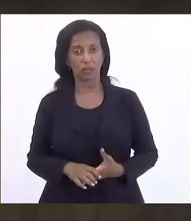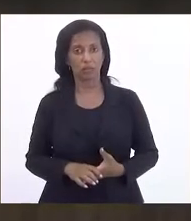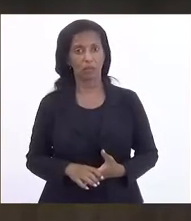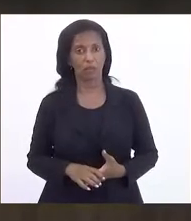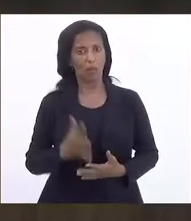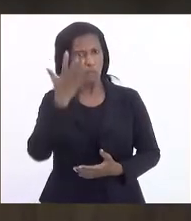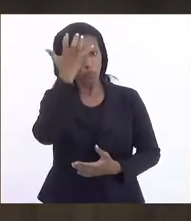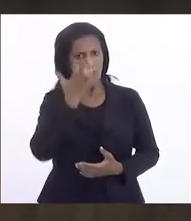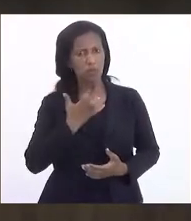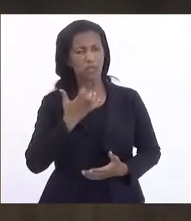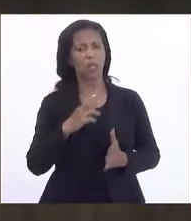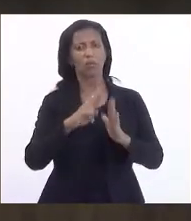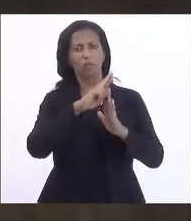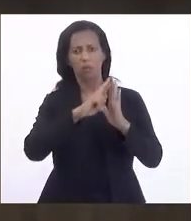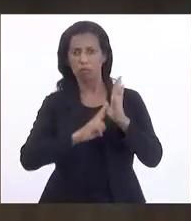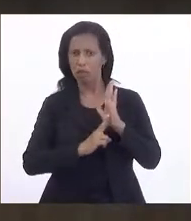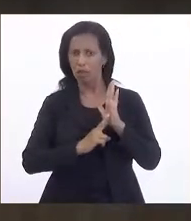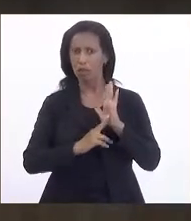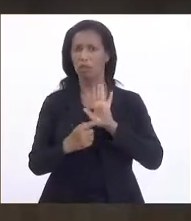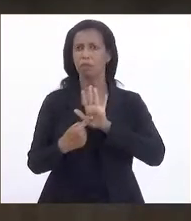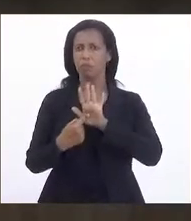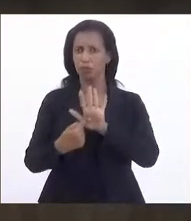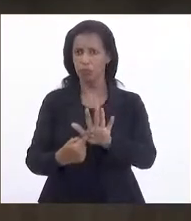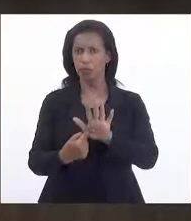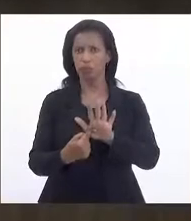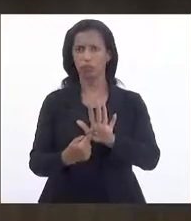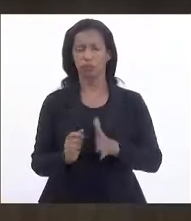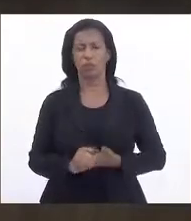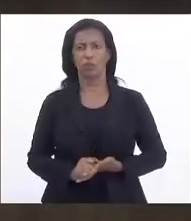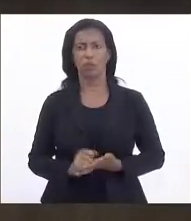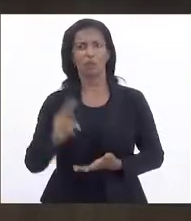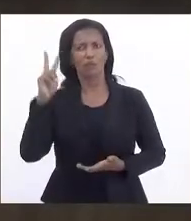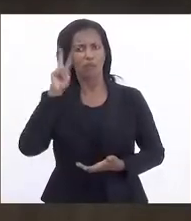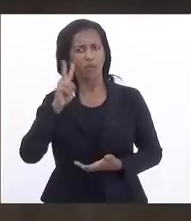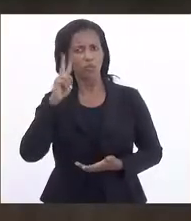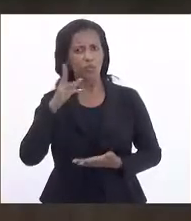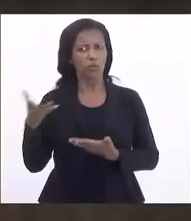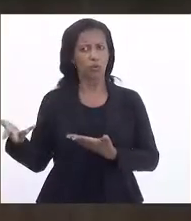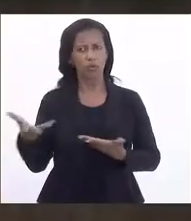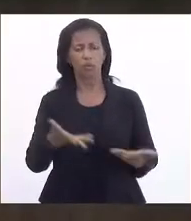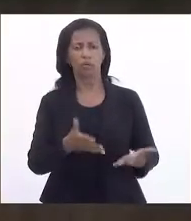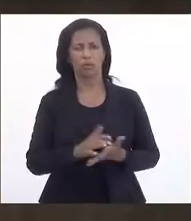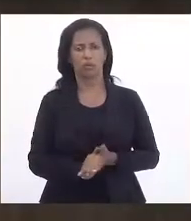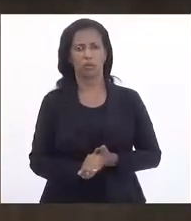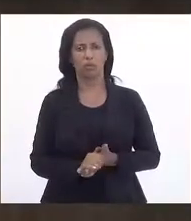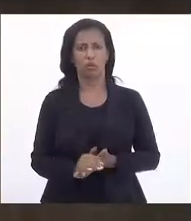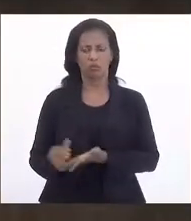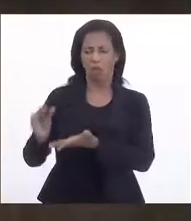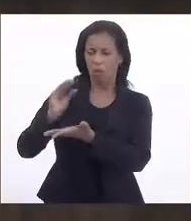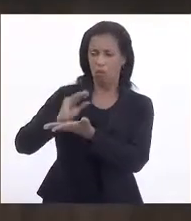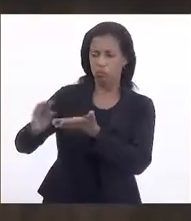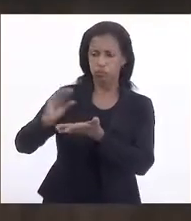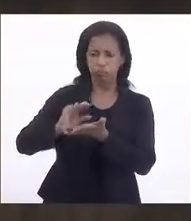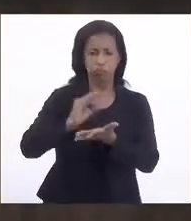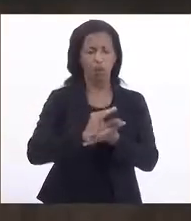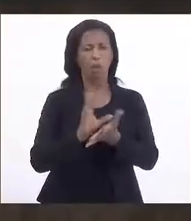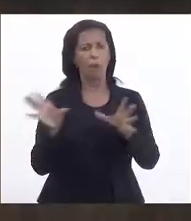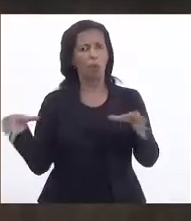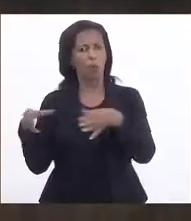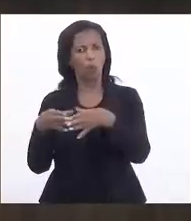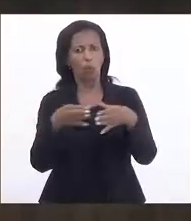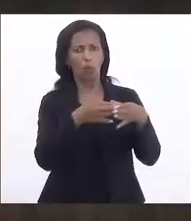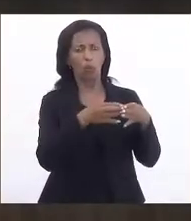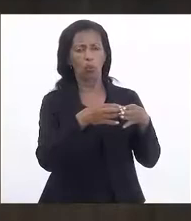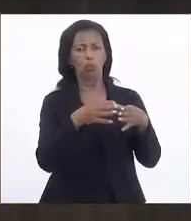grave e o nosso relatório aponta isso faz um histórico do Rio Previdência dá subsídios para que o conjunto dos deputados